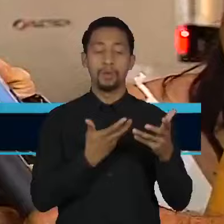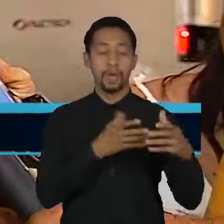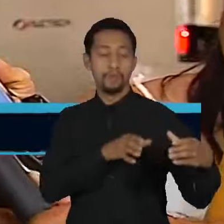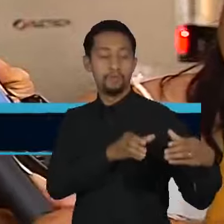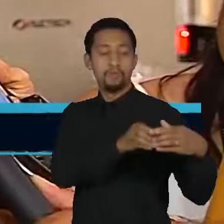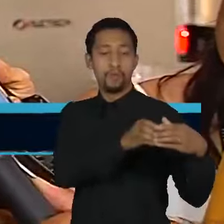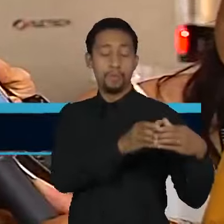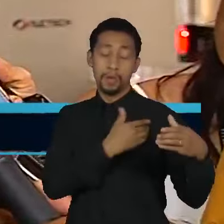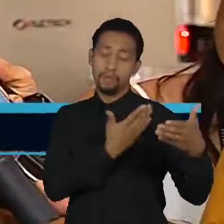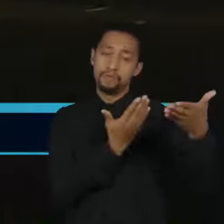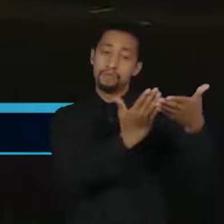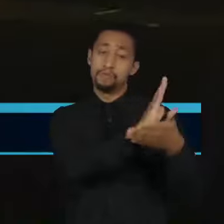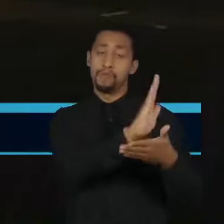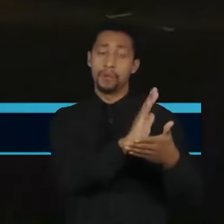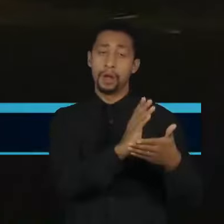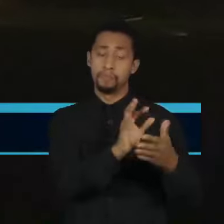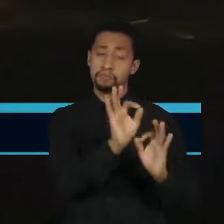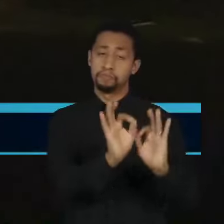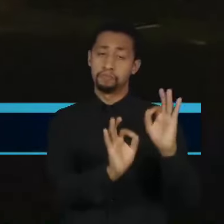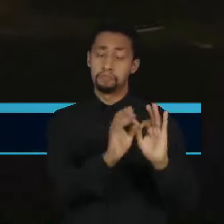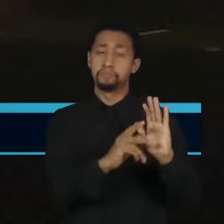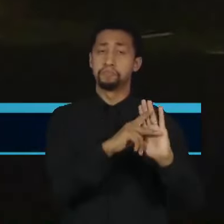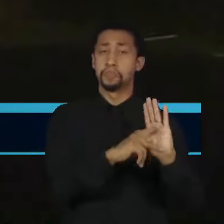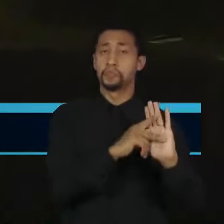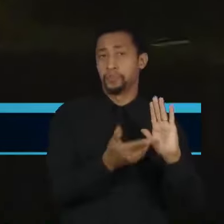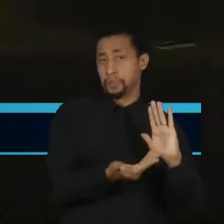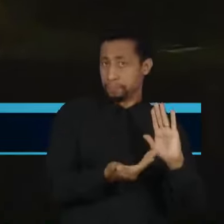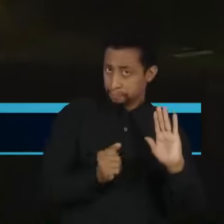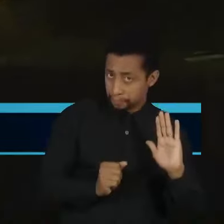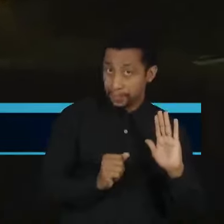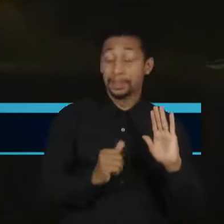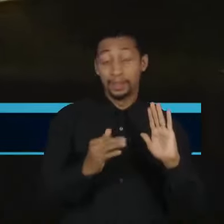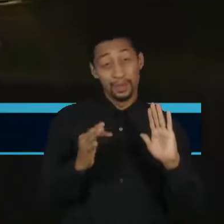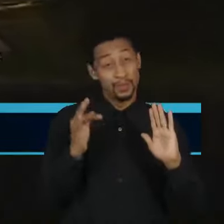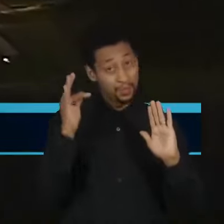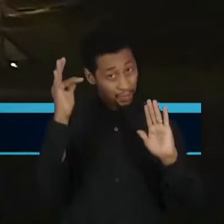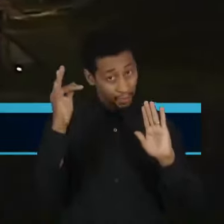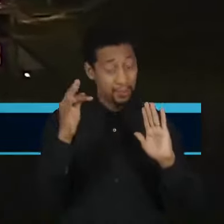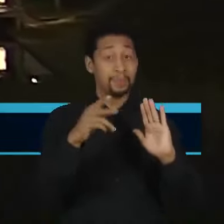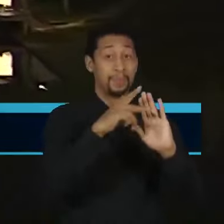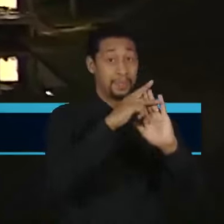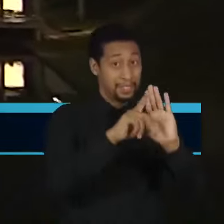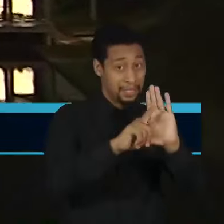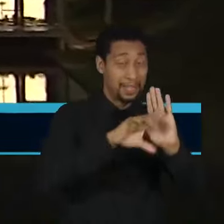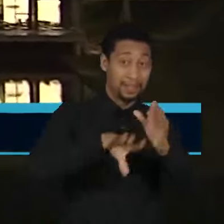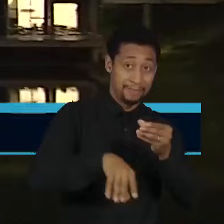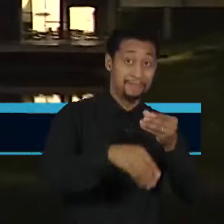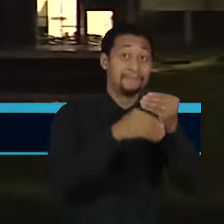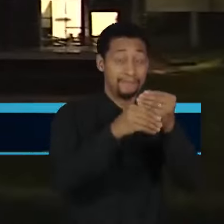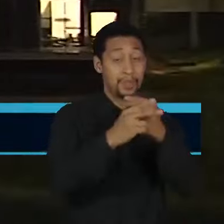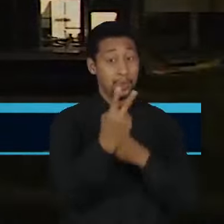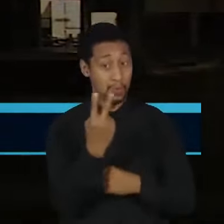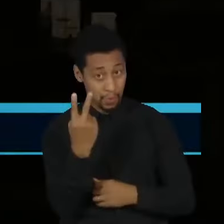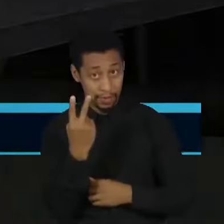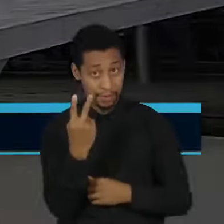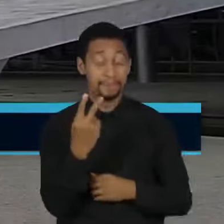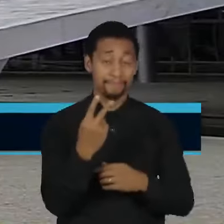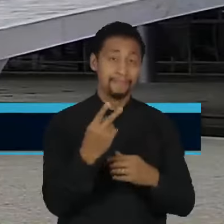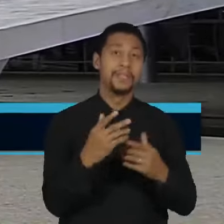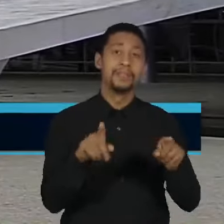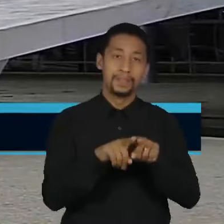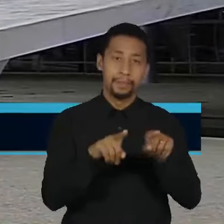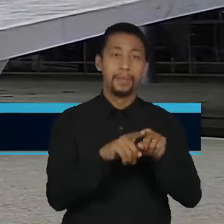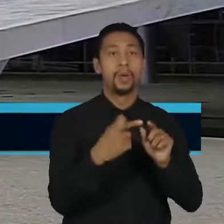aprovação de projetos o rito vai definir o futuro de dois projetos de lei complementar e do projeto de lei ordinária